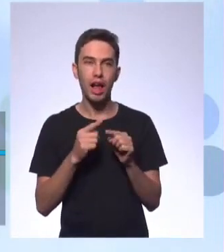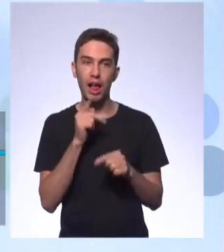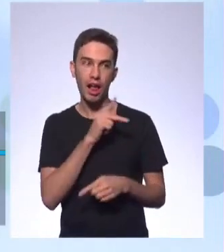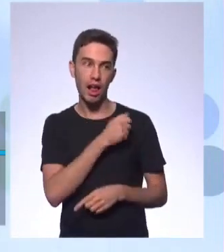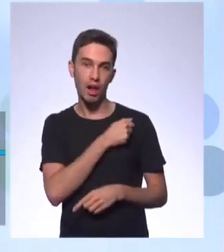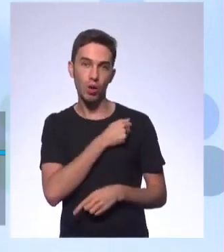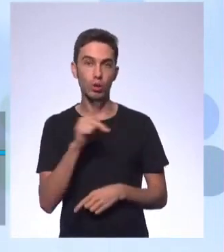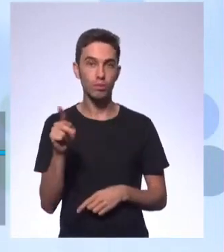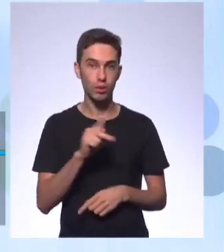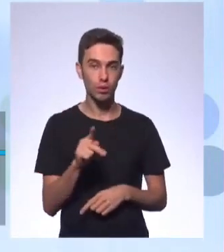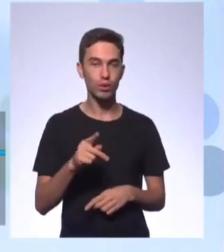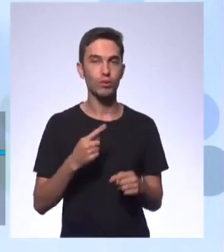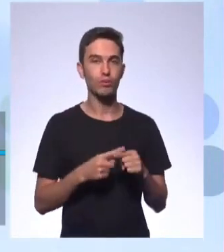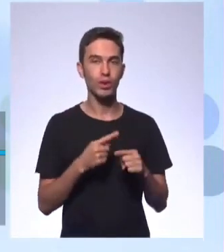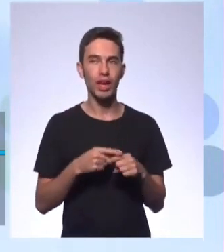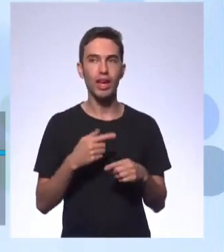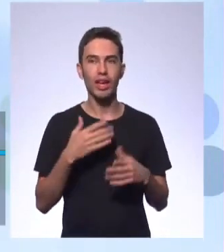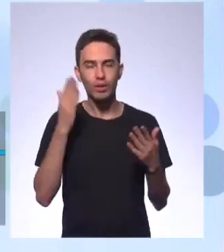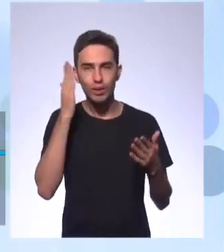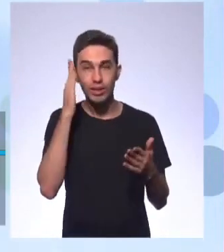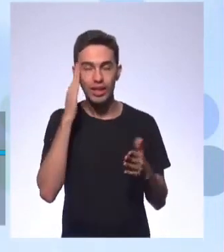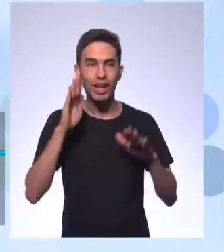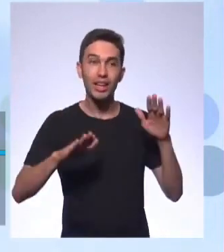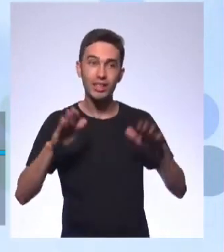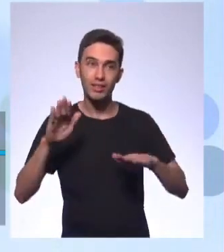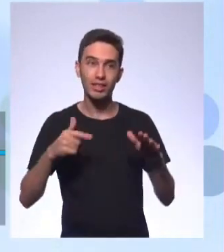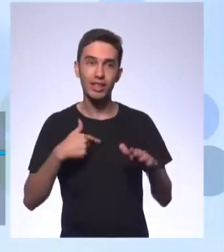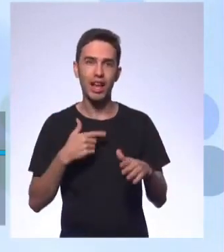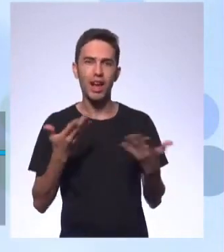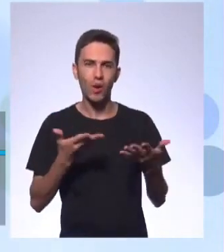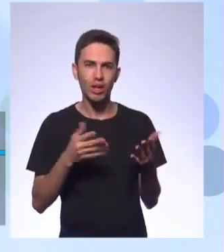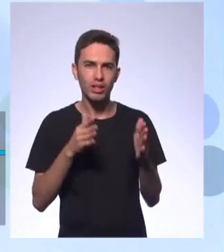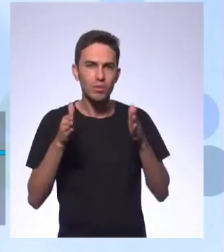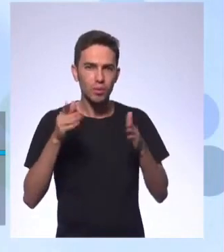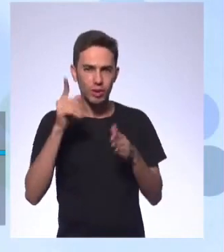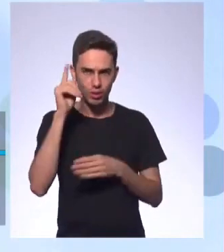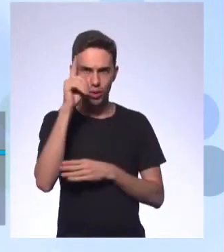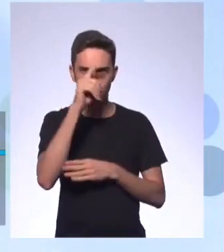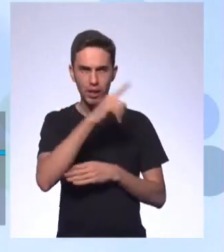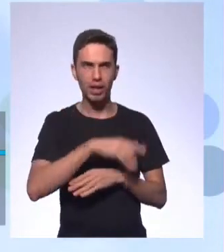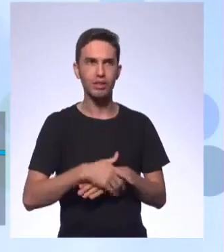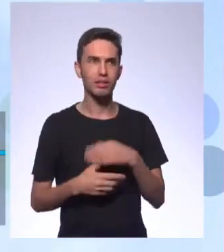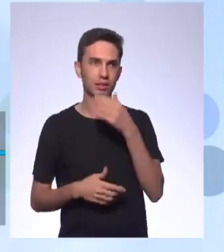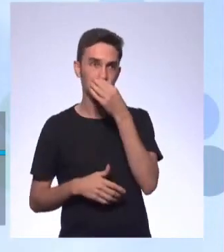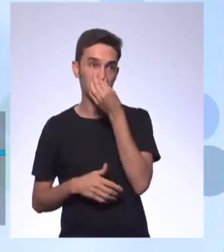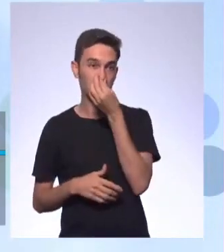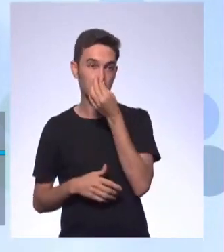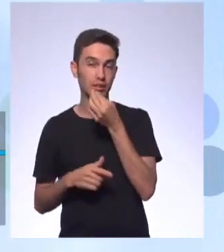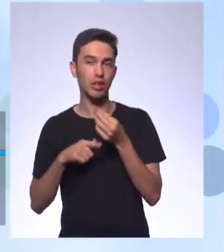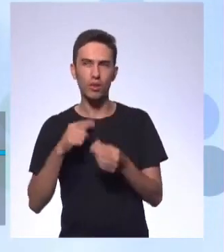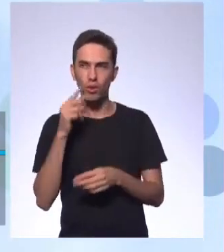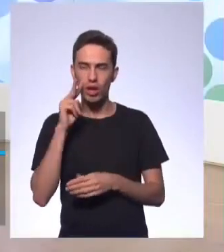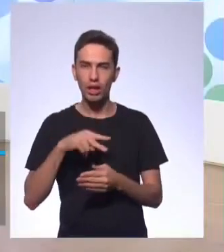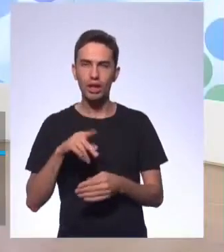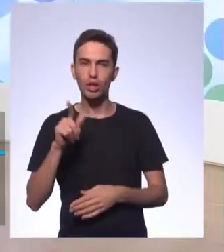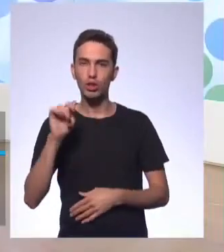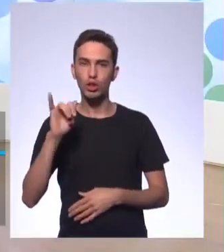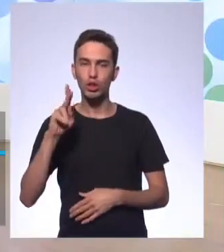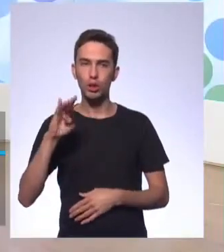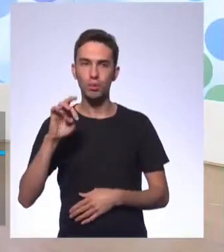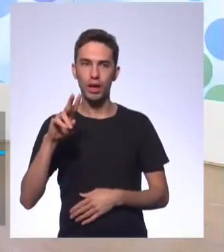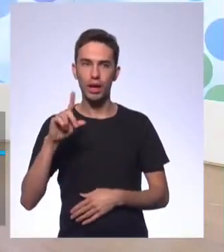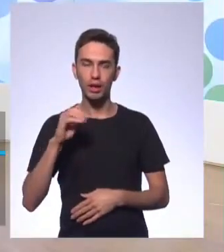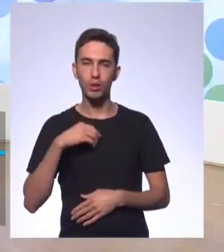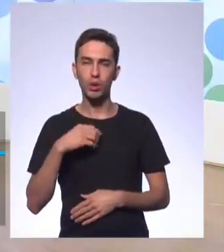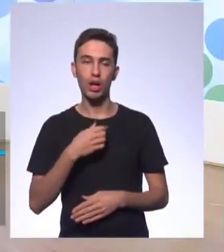muita paciência. Eu sei que às vezes esses momentos são um pouquinho complicados, mas olha, Vou ler relaxem. só dois aqui Claro, rapidinho. É o claro. aluno Gilberto, um cara